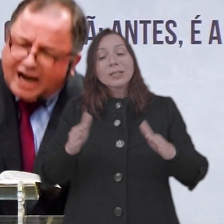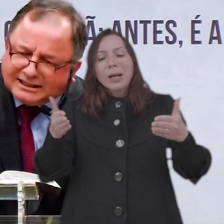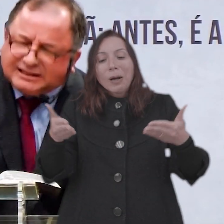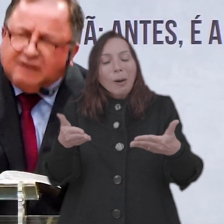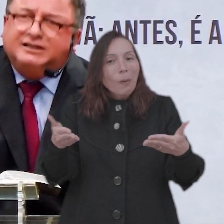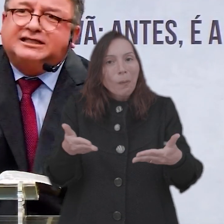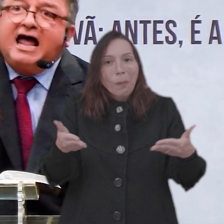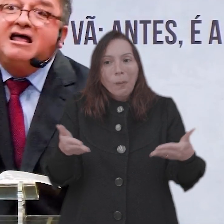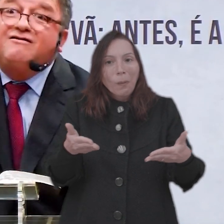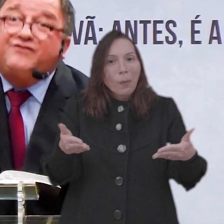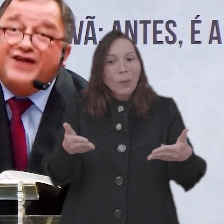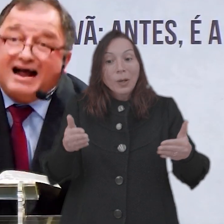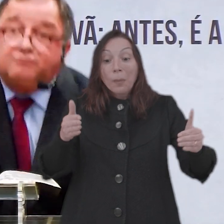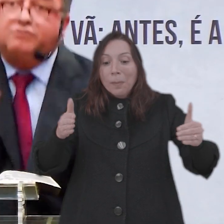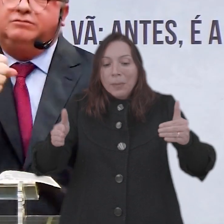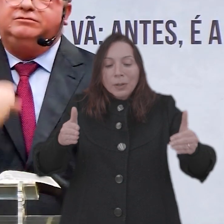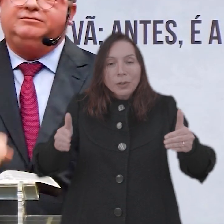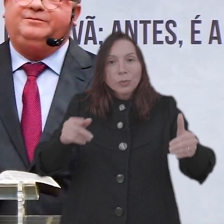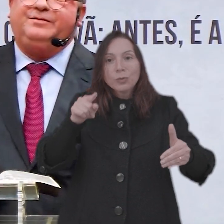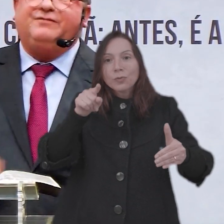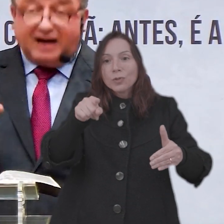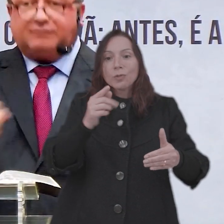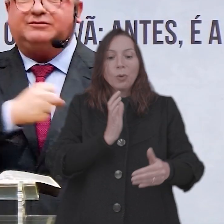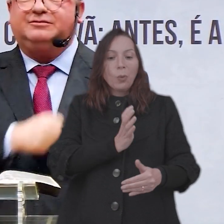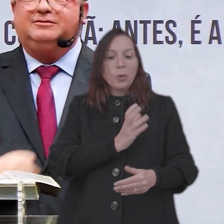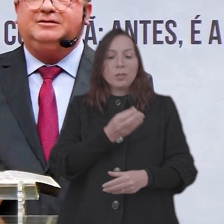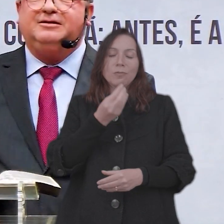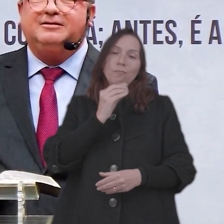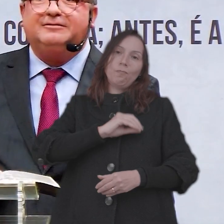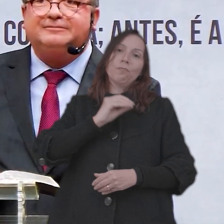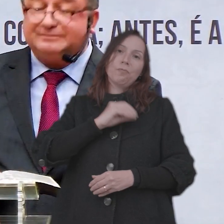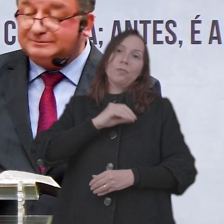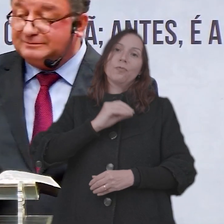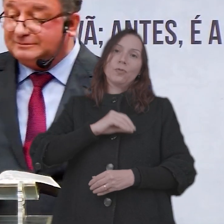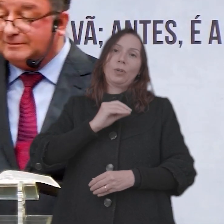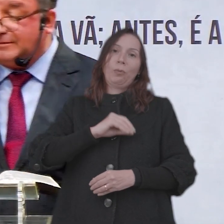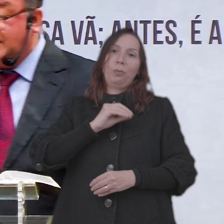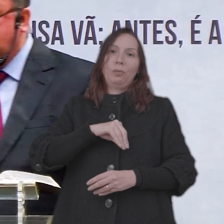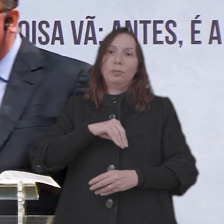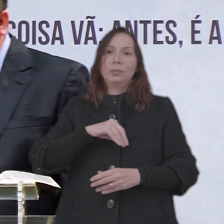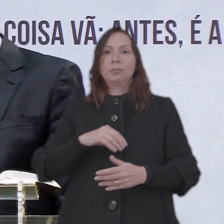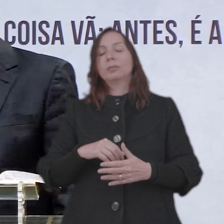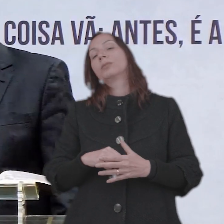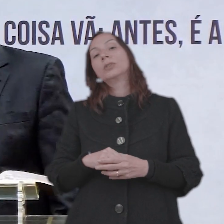seu coração está fraco, fraco.